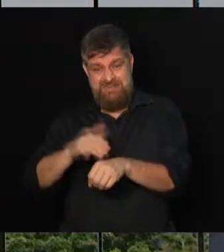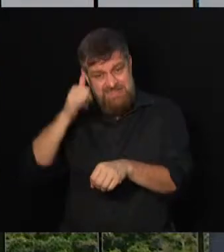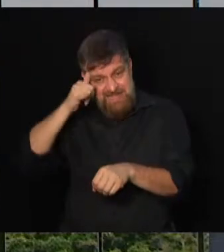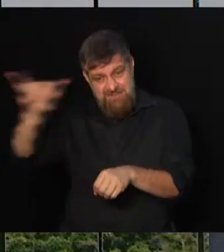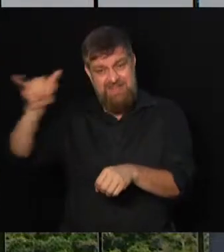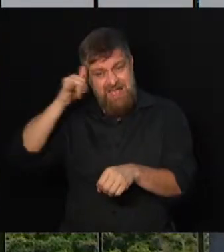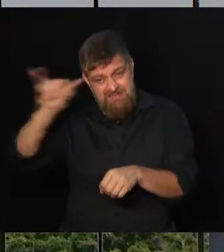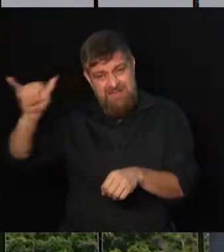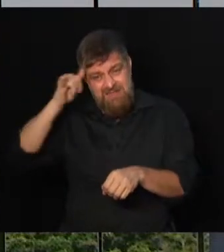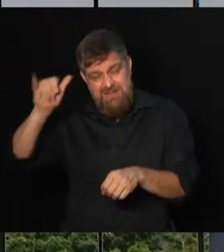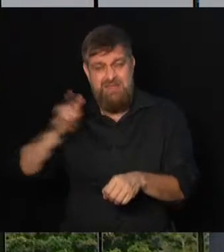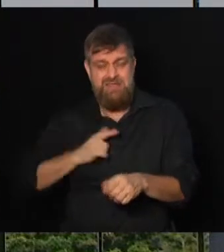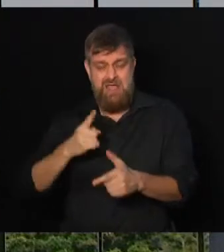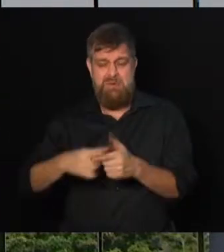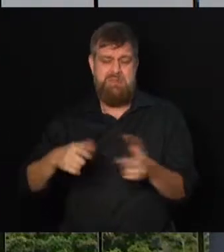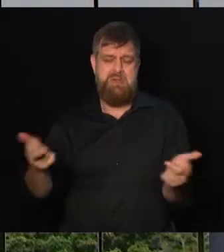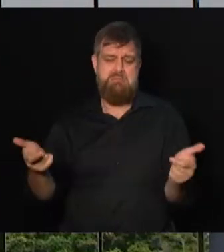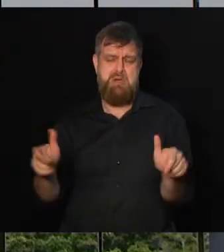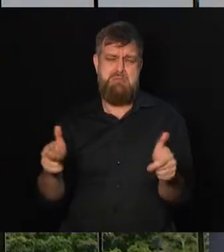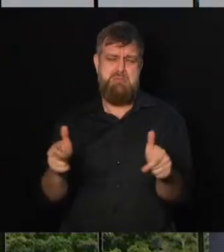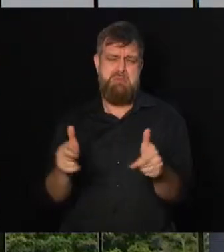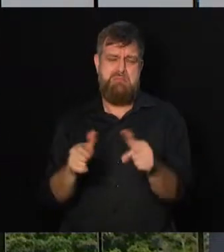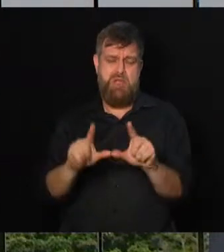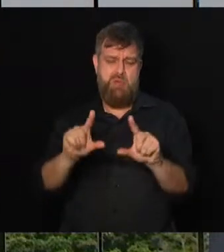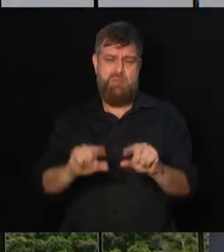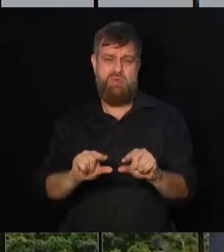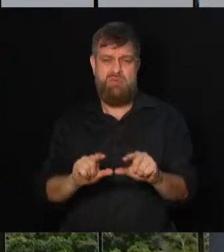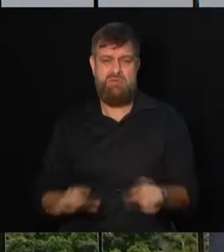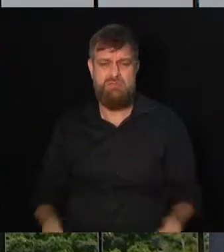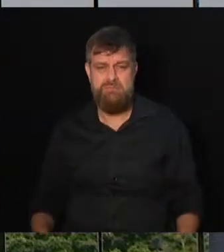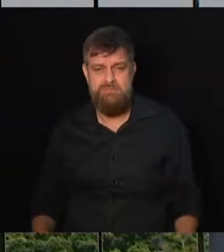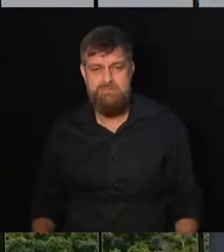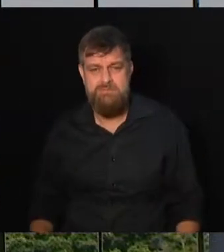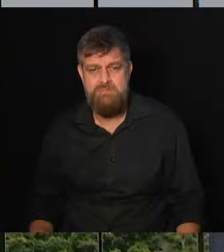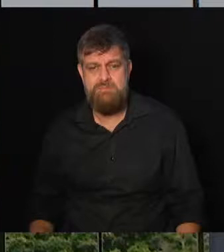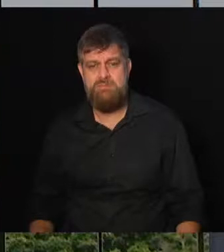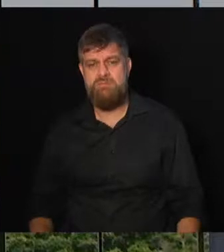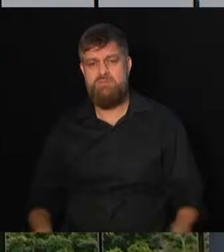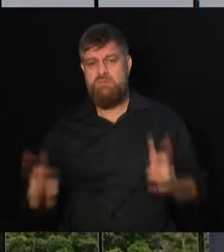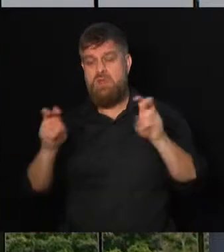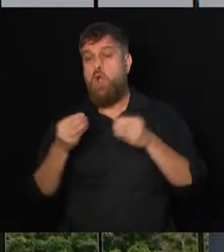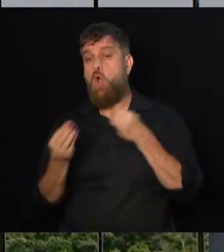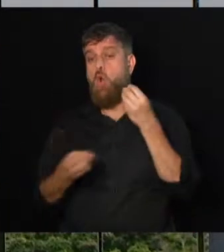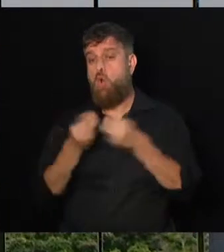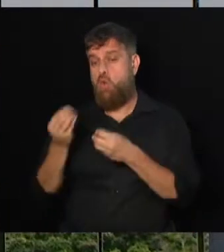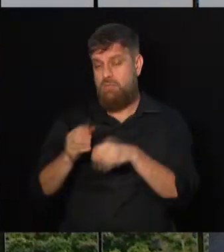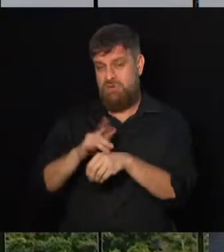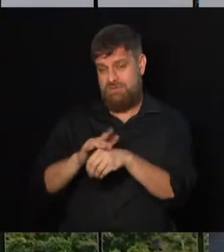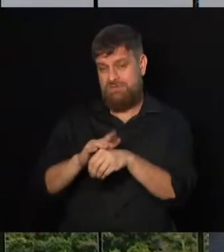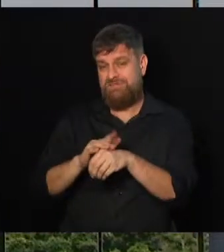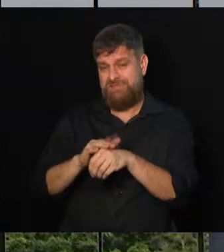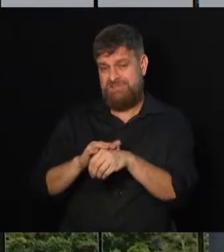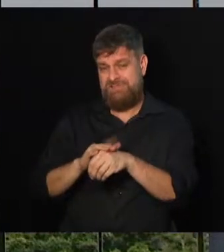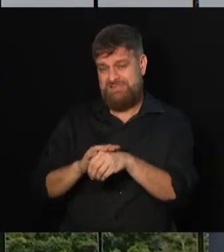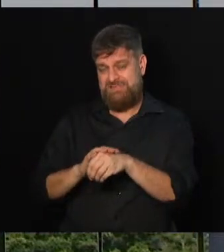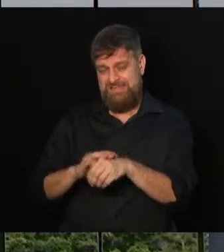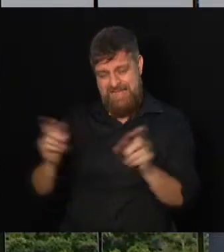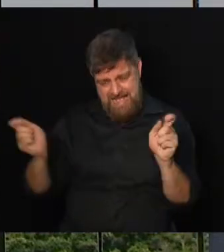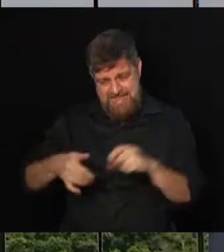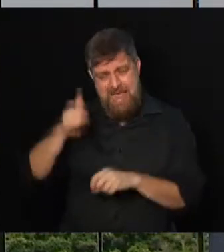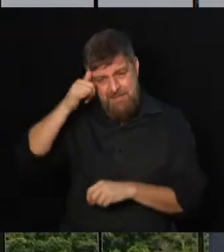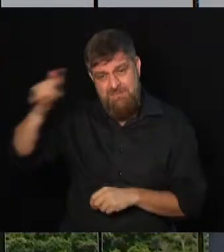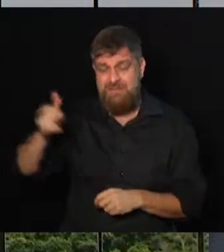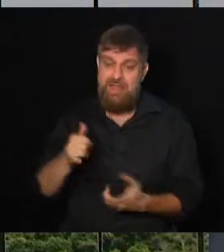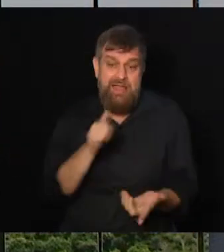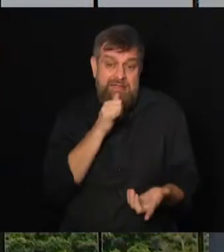inúmeros problemas, inclusive esse que é da discussão hoje em dia, sobre prevenção de doenças com